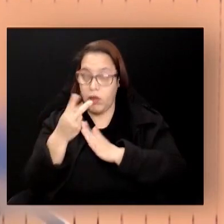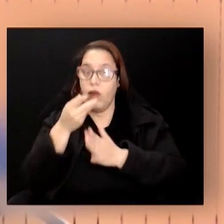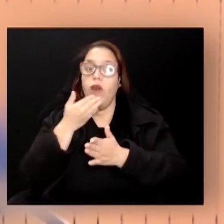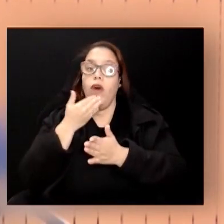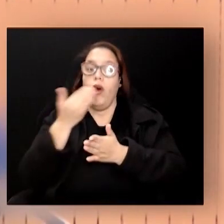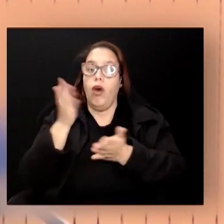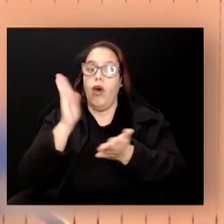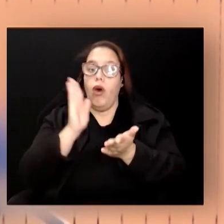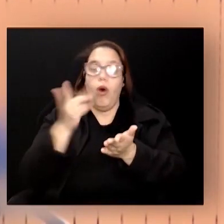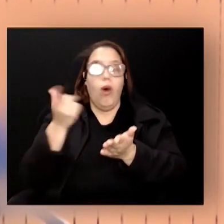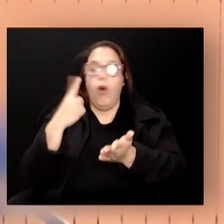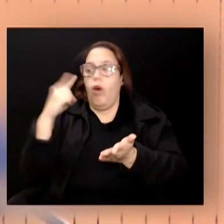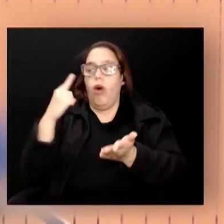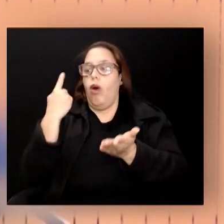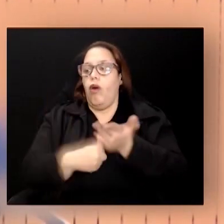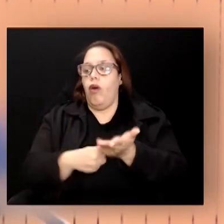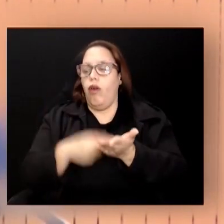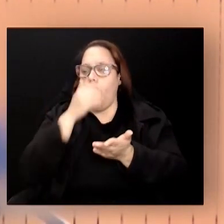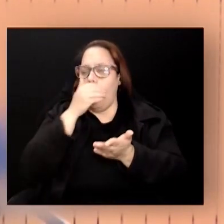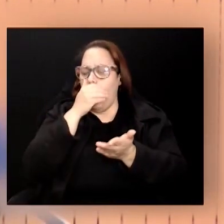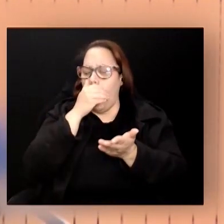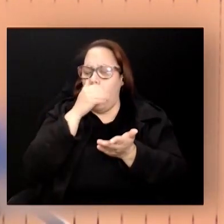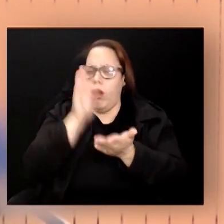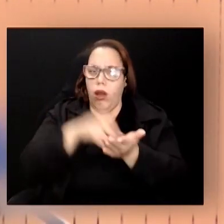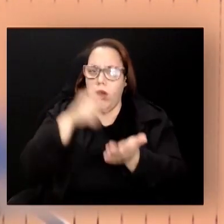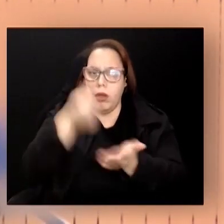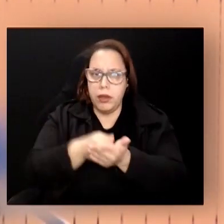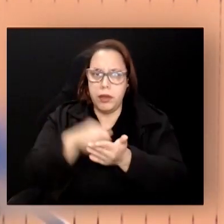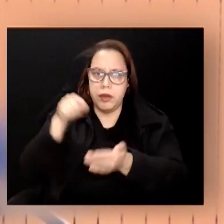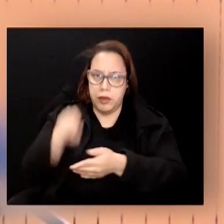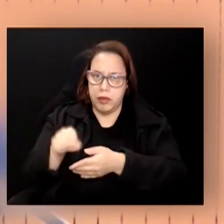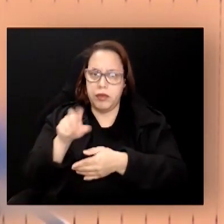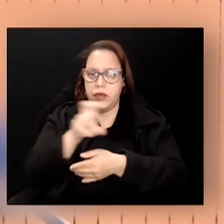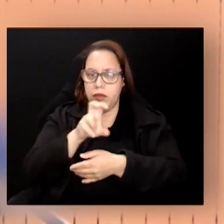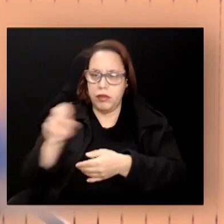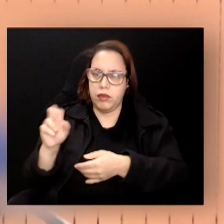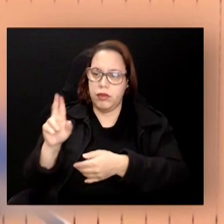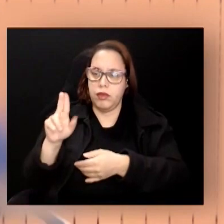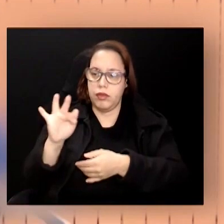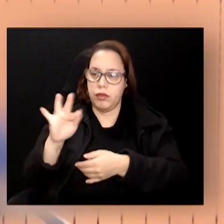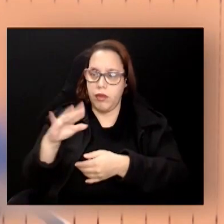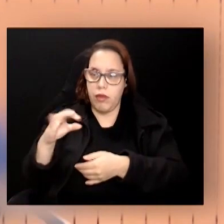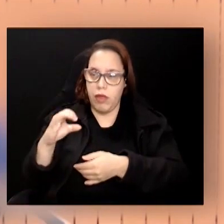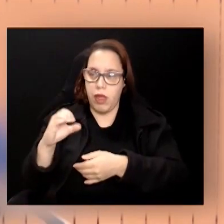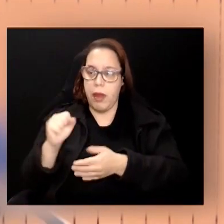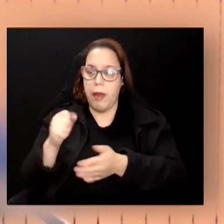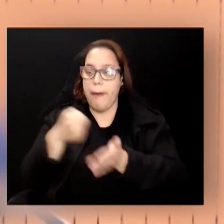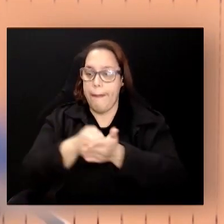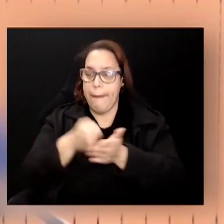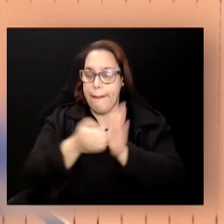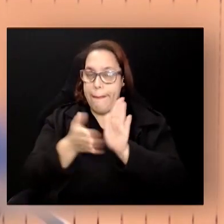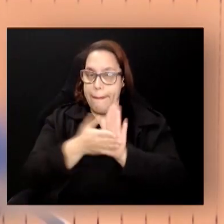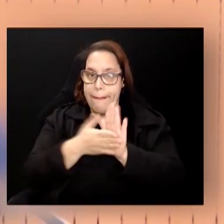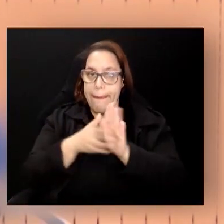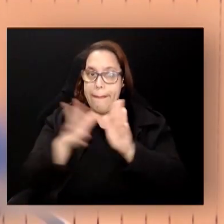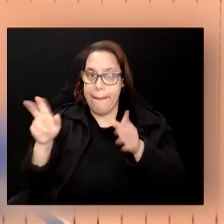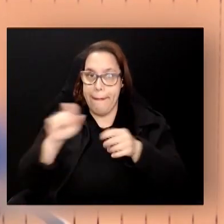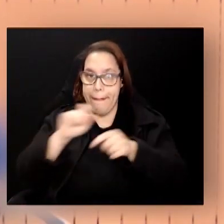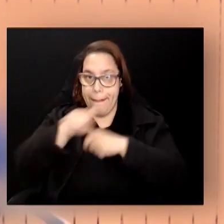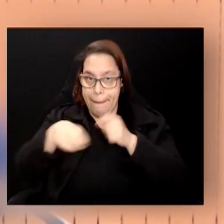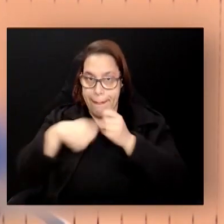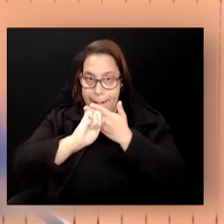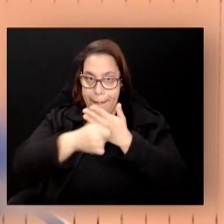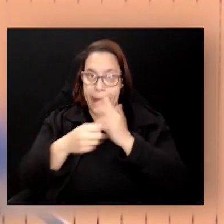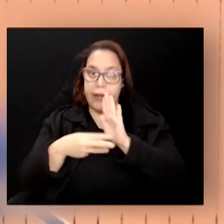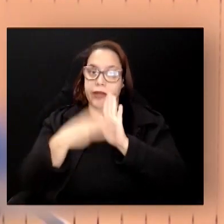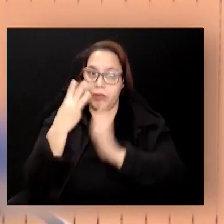cumprida, será aplicada a multa de 1.000 fix e o processo seguirá para a autorização de lacração. Terceira etapa,